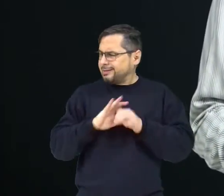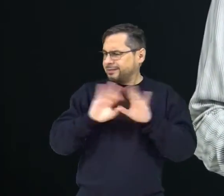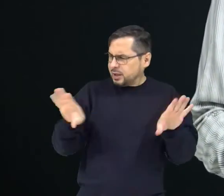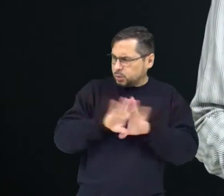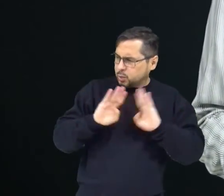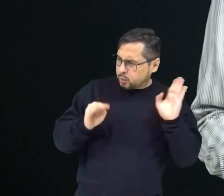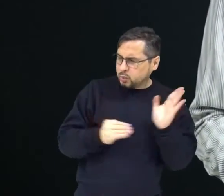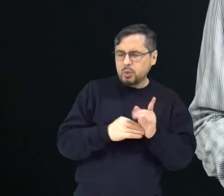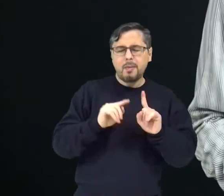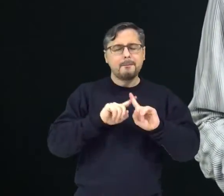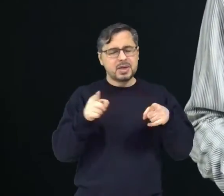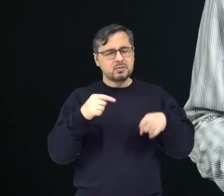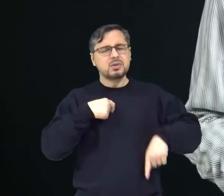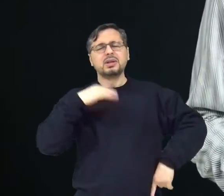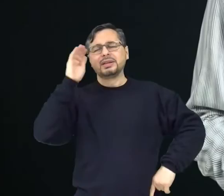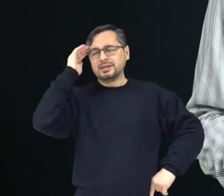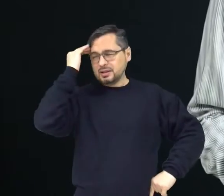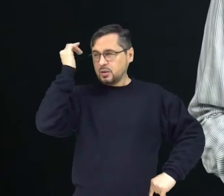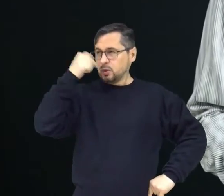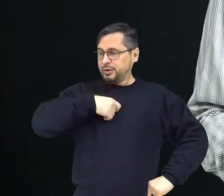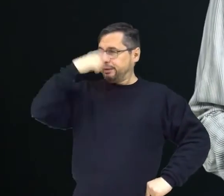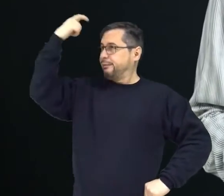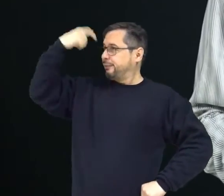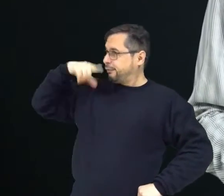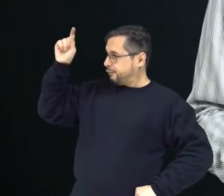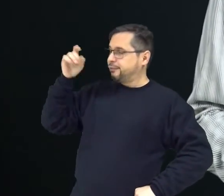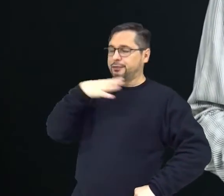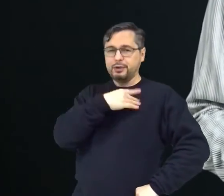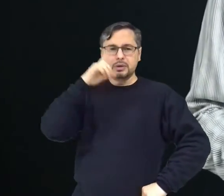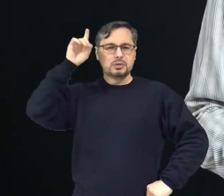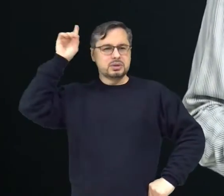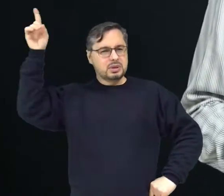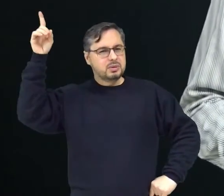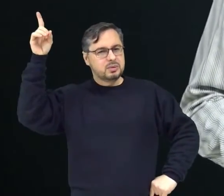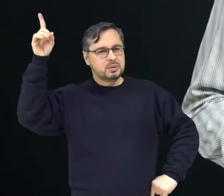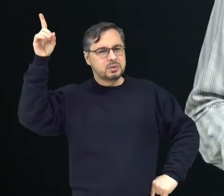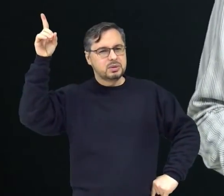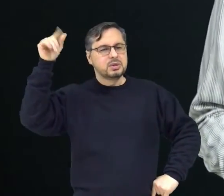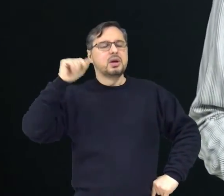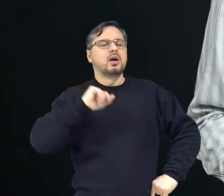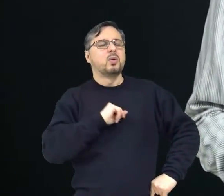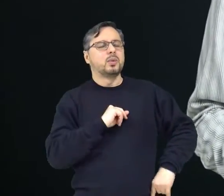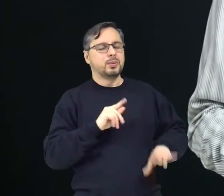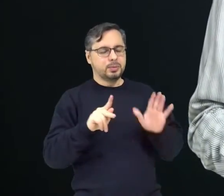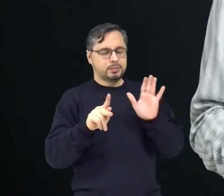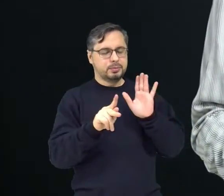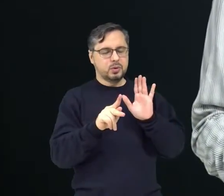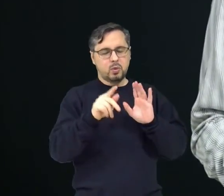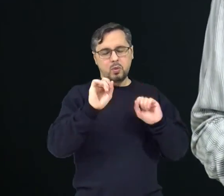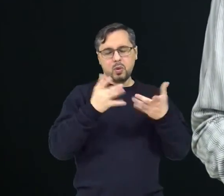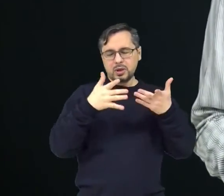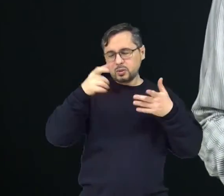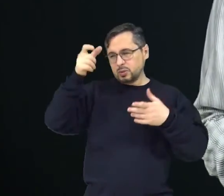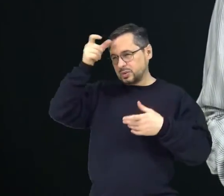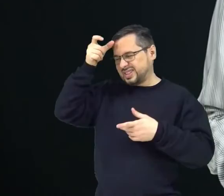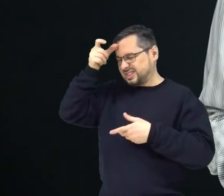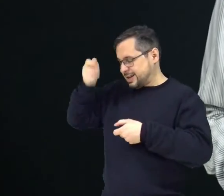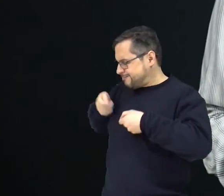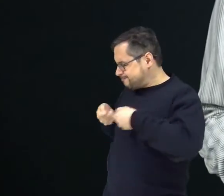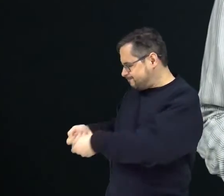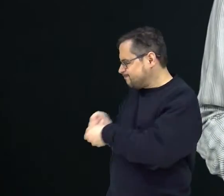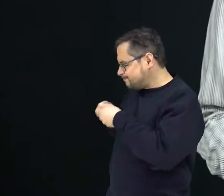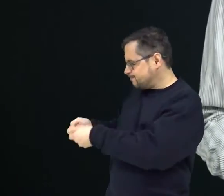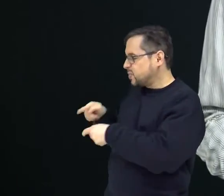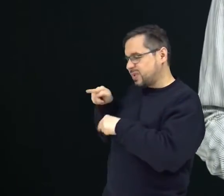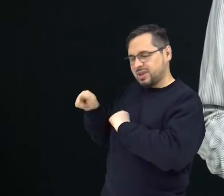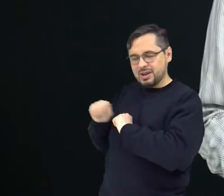Quando compreendeu-se Filho de Deus aqui neste mundo, inclusive lembra-se da tentação de Jesus e da provocação maligna